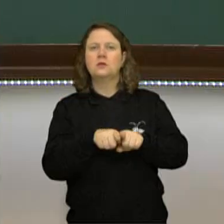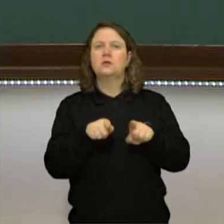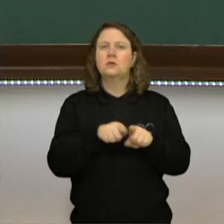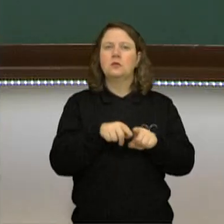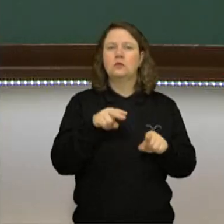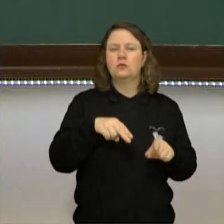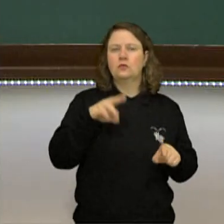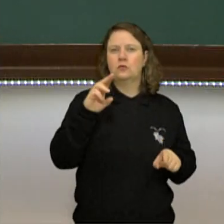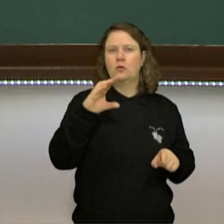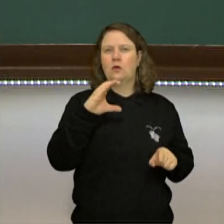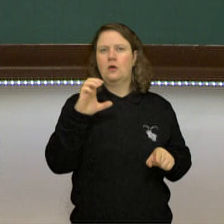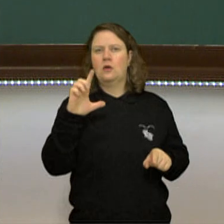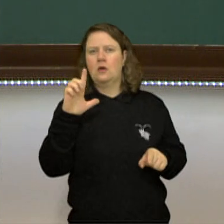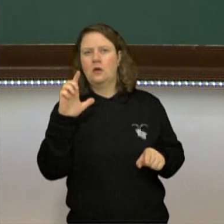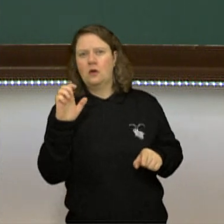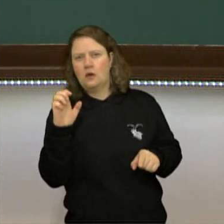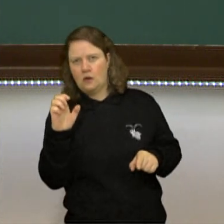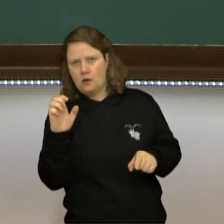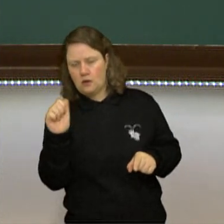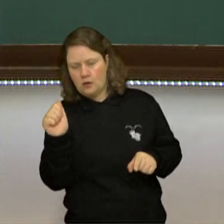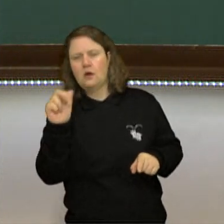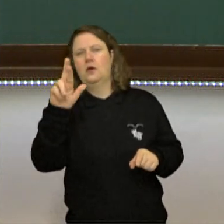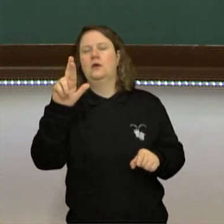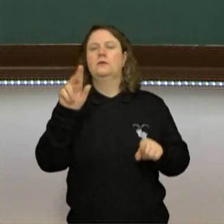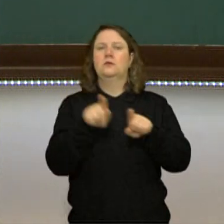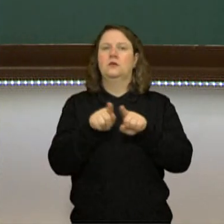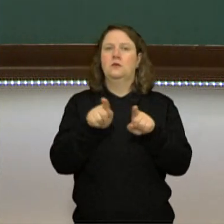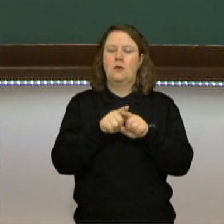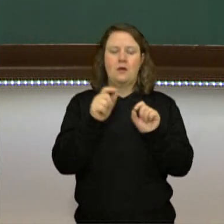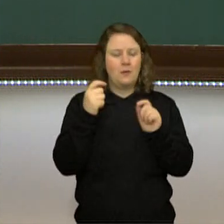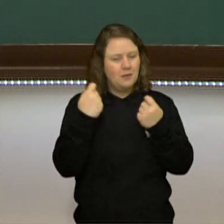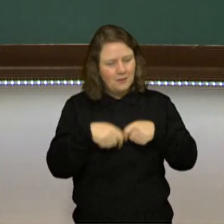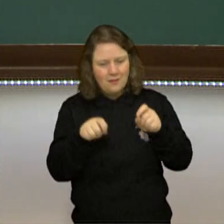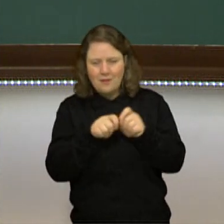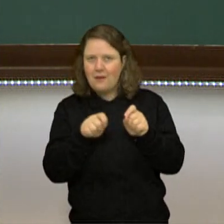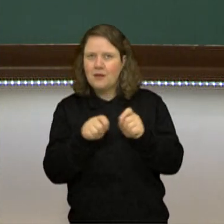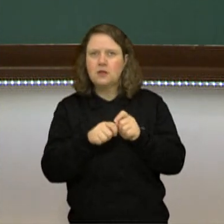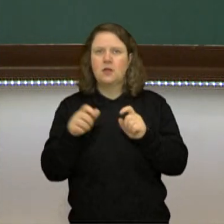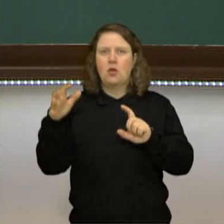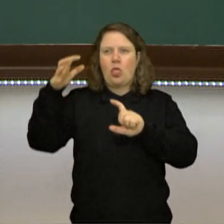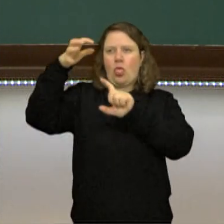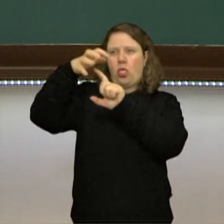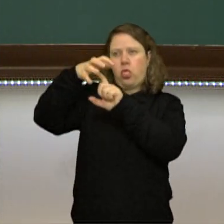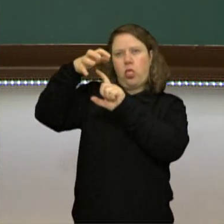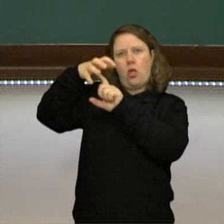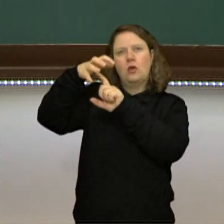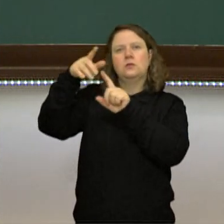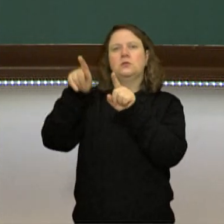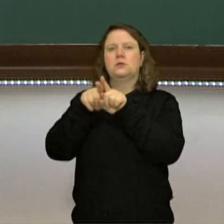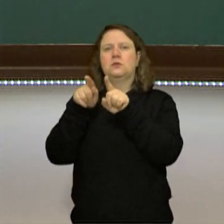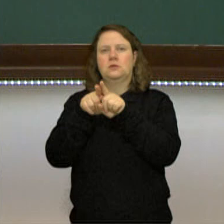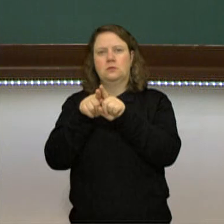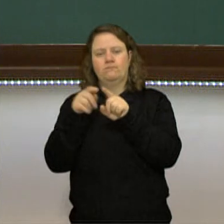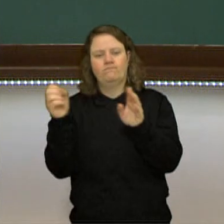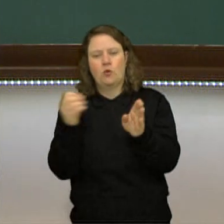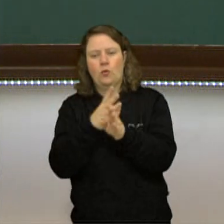isso aí tem custo, construção de armas nucleares, construção de satélites. Apesar desse